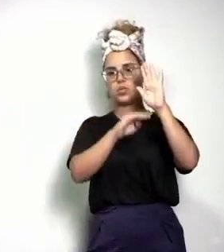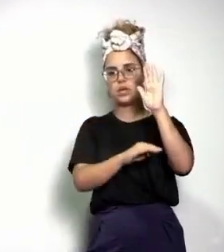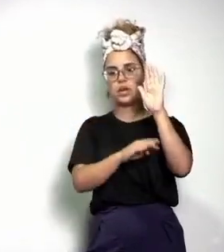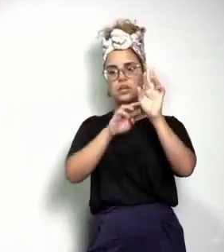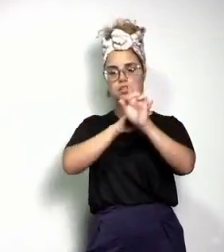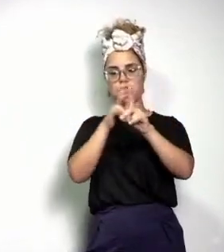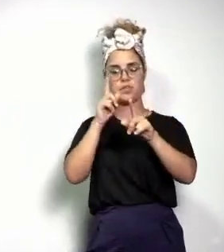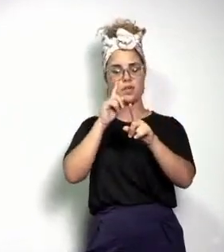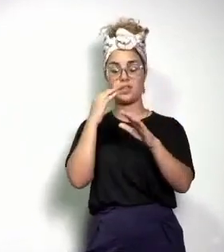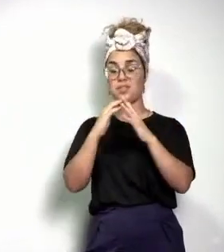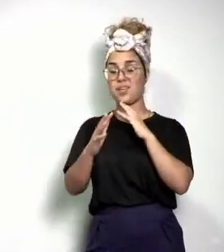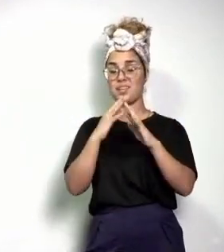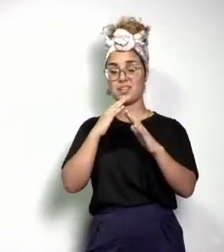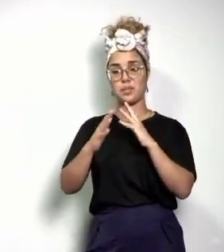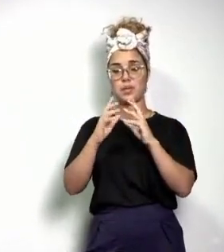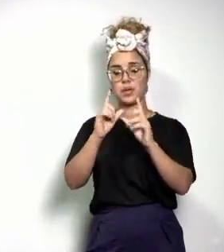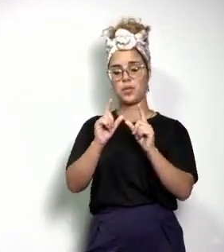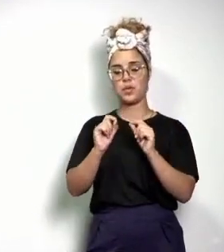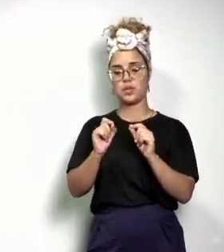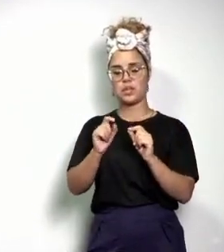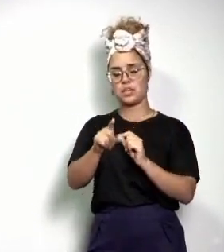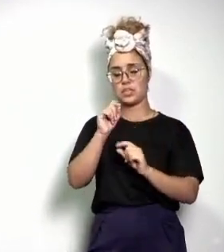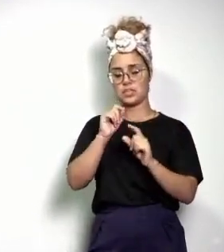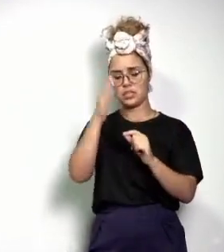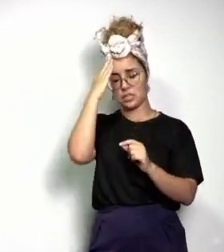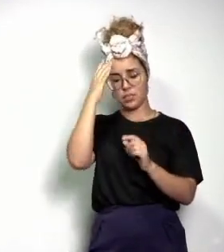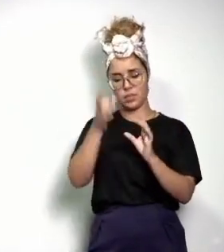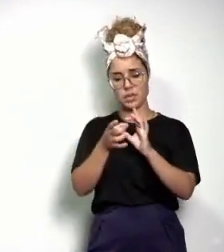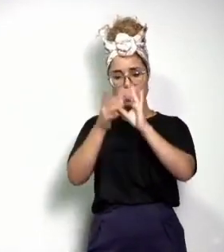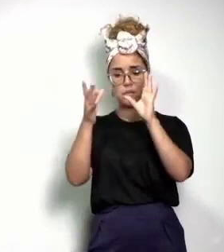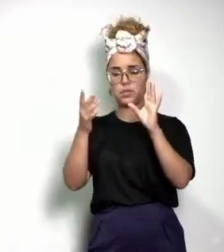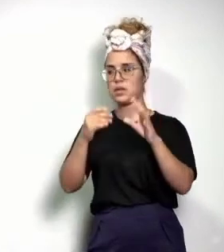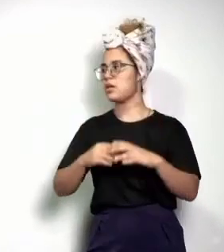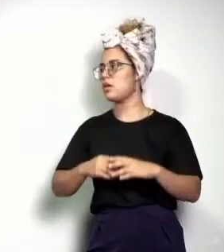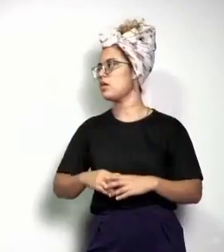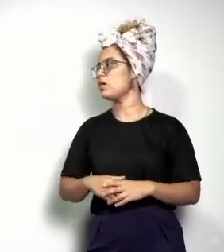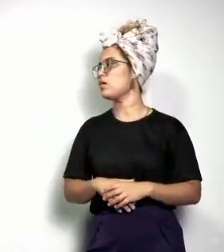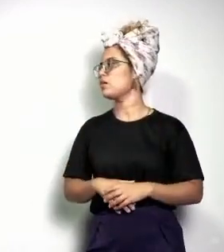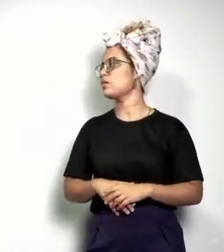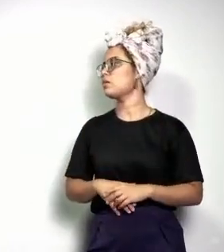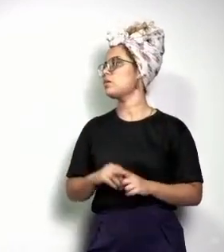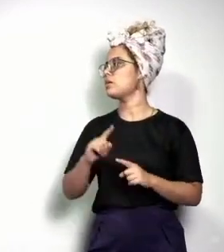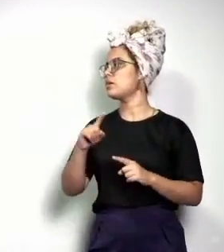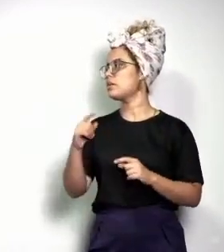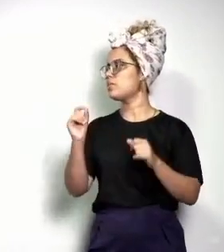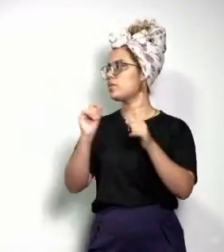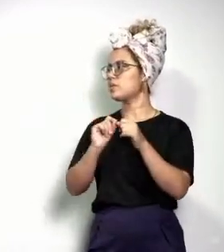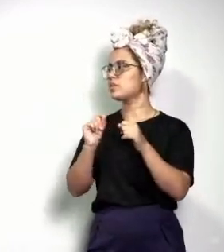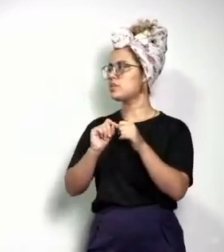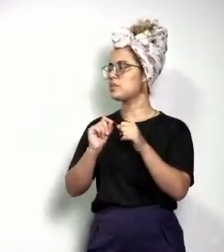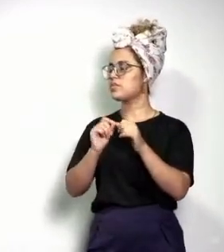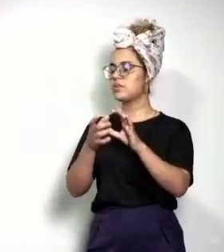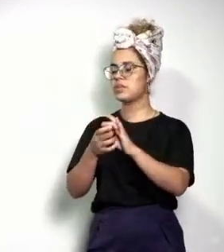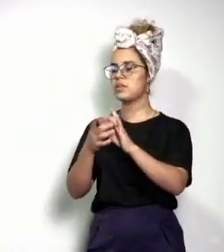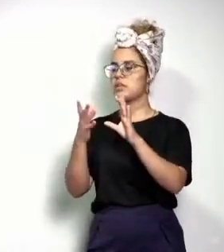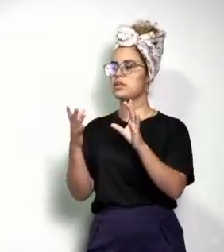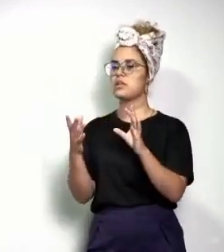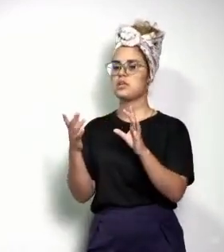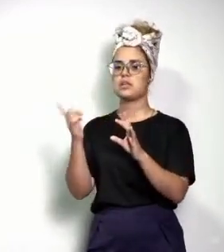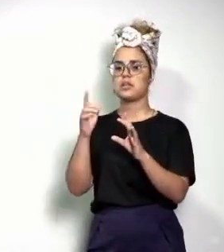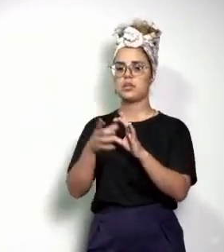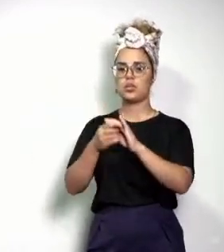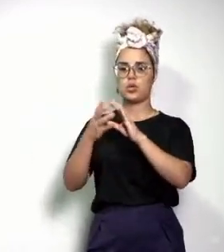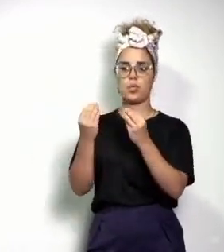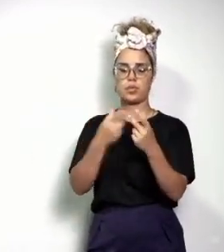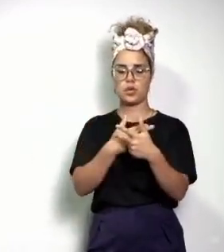atrapalhar da gente poder soltar ela. E aí, depois que você solta, você não precisa soltar muita